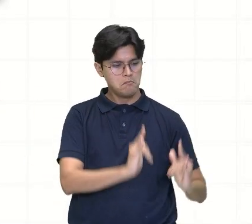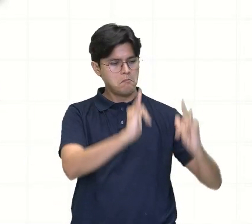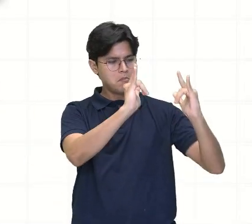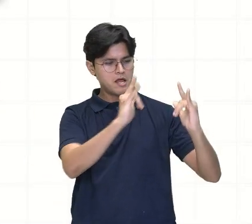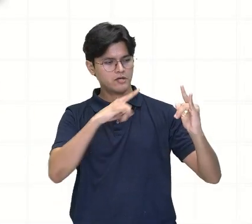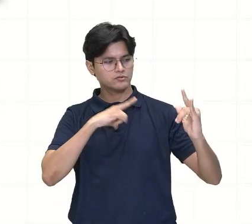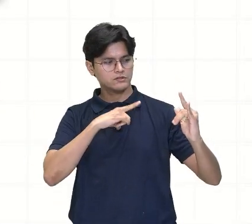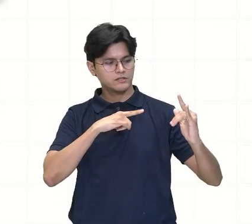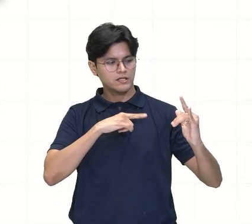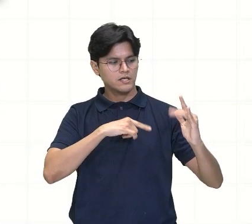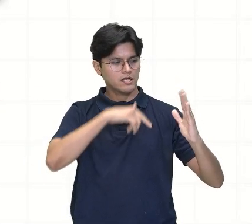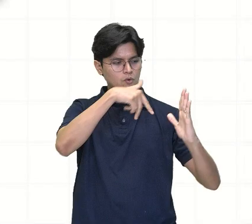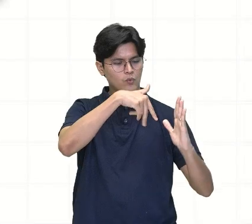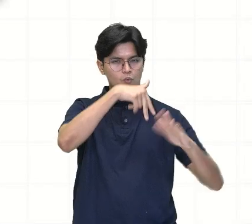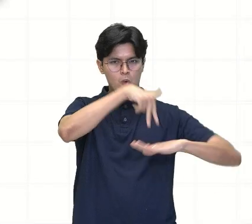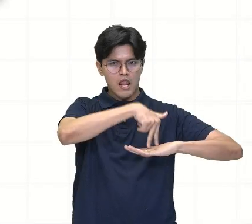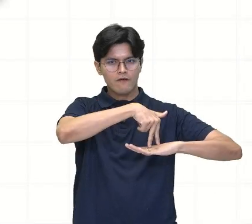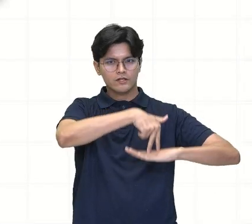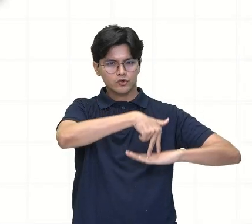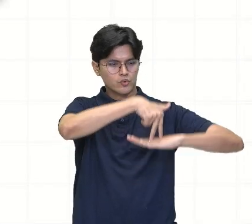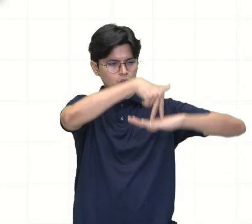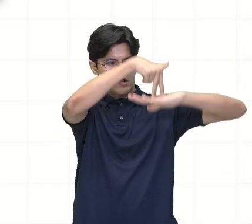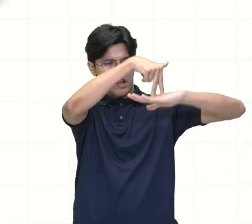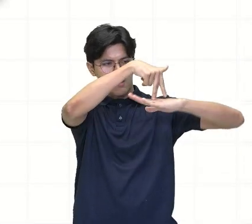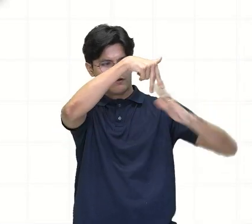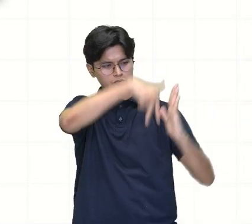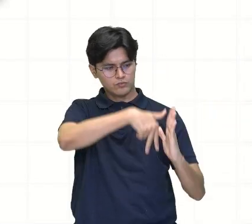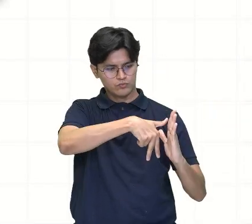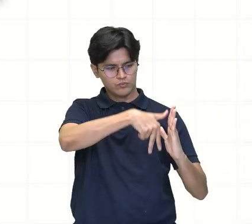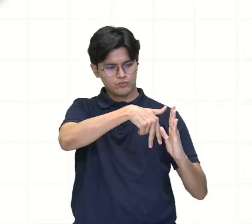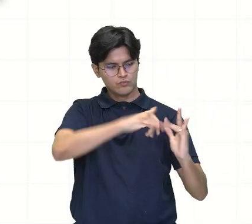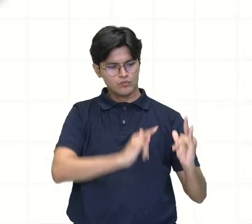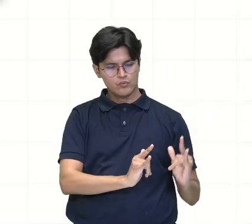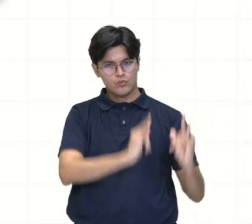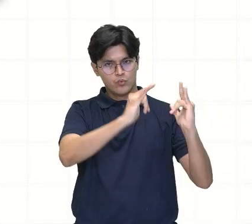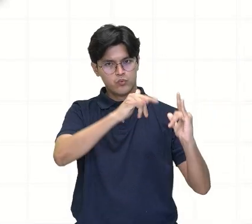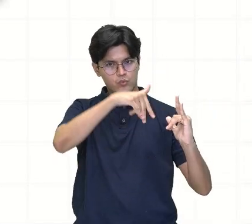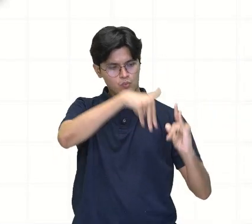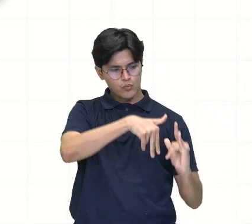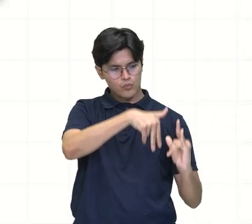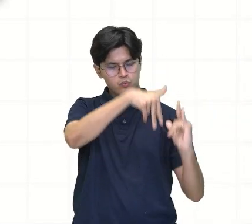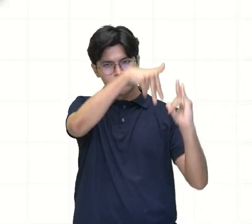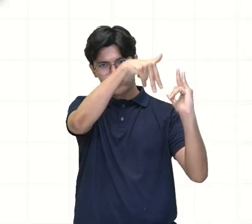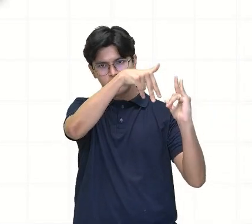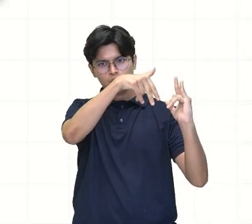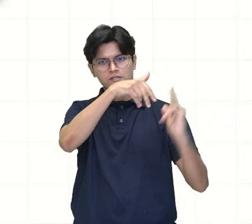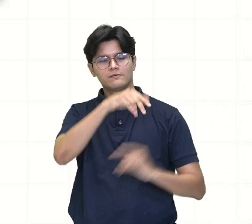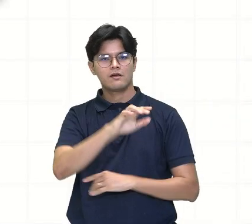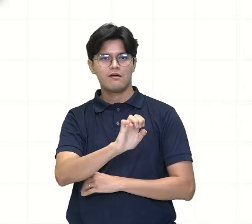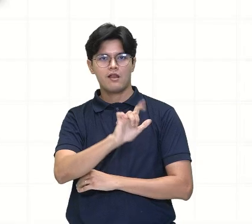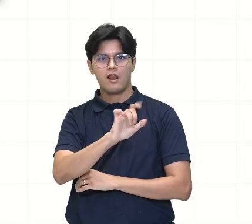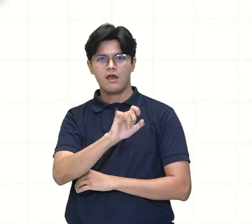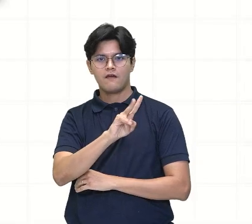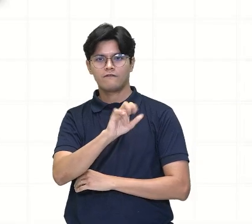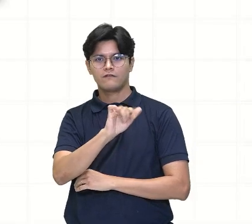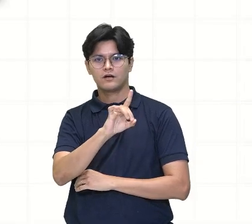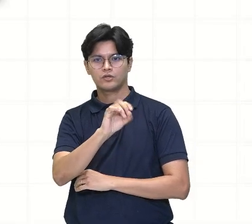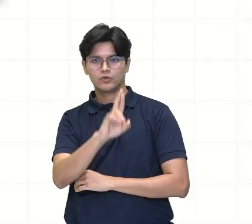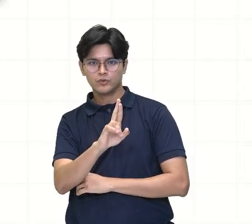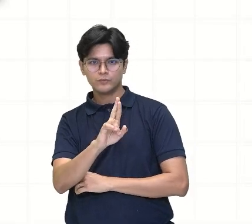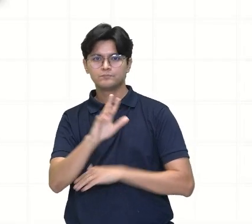O andar térreo é considerado como o zero. É a nossa referência aqui, ó, o